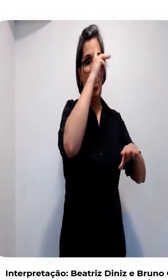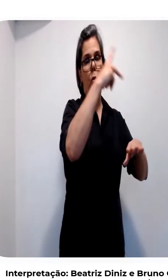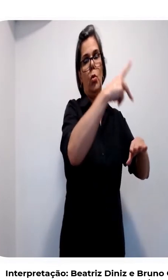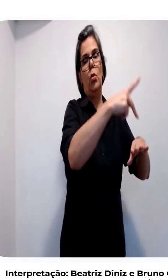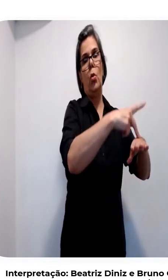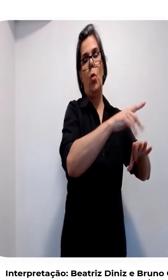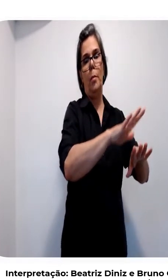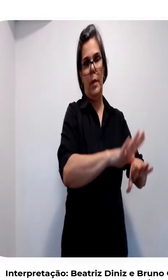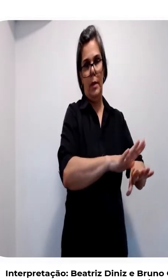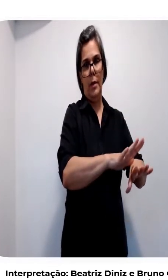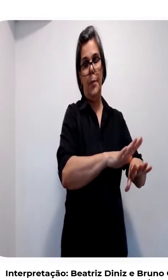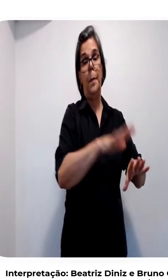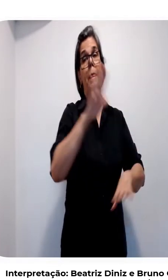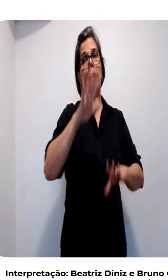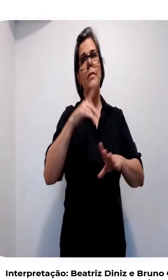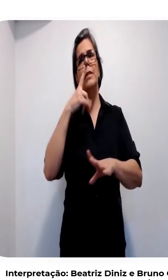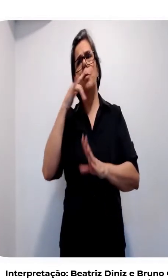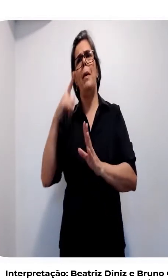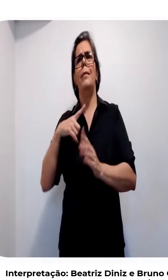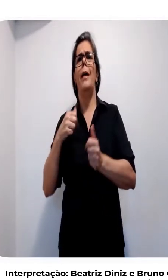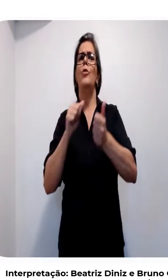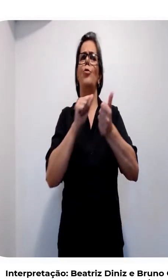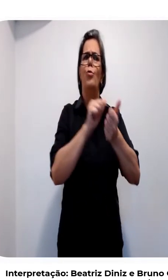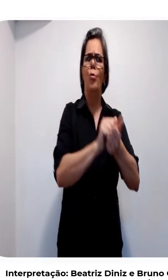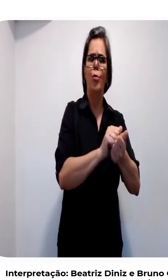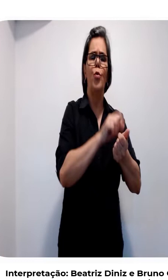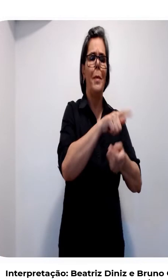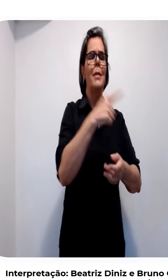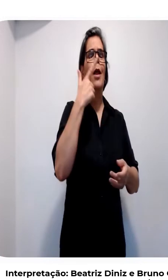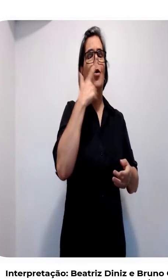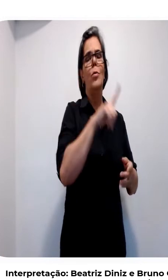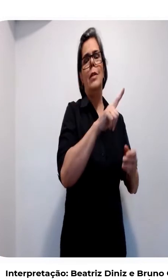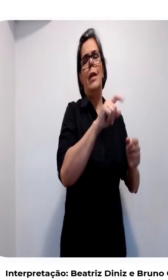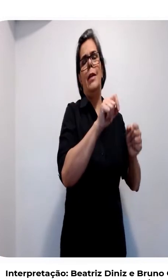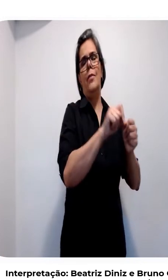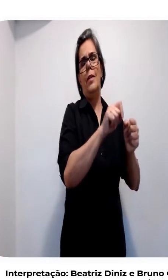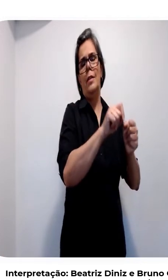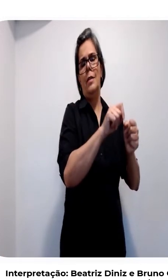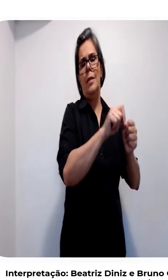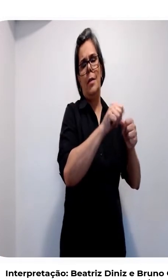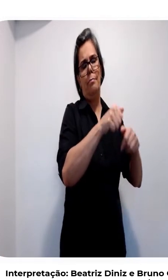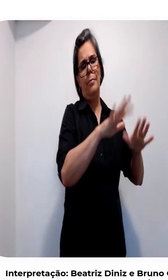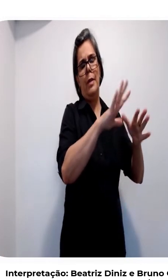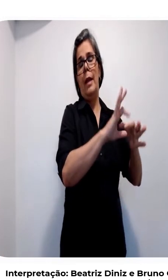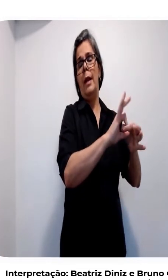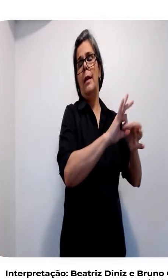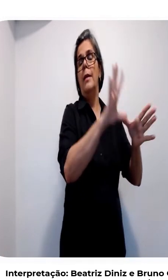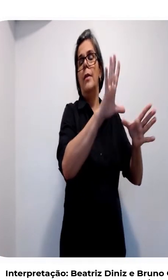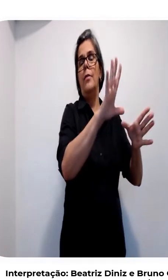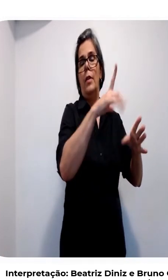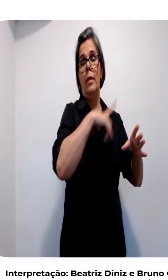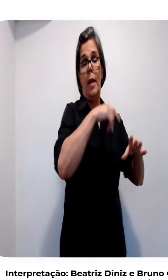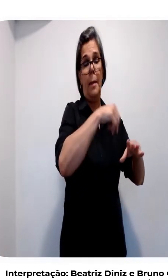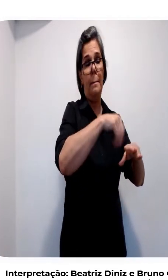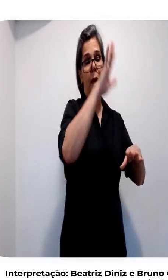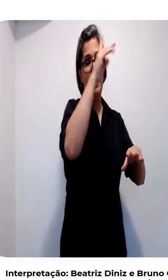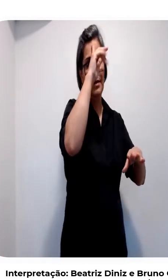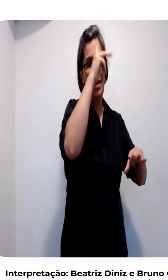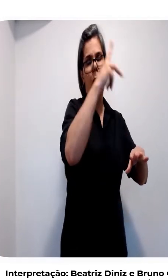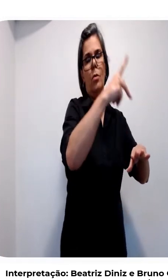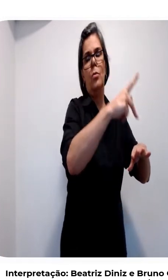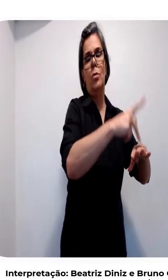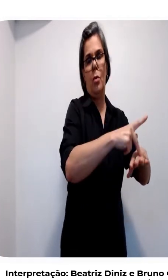que o pai sempre esteja lá com ela, né, fazendo as atividades. Mas são atividades que permitem que a criança faça